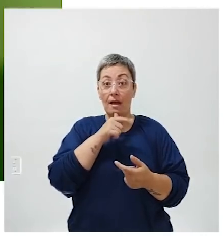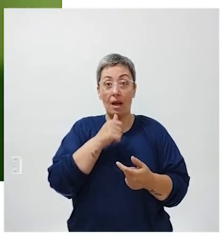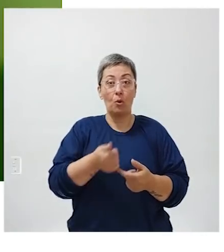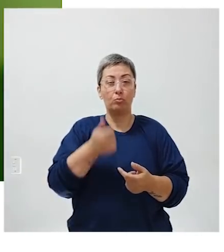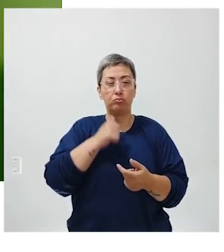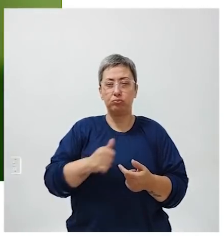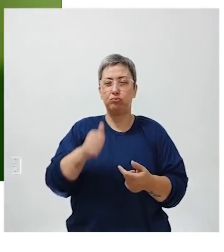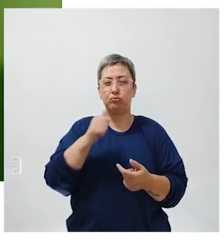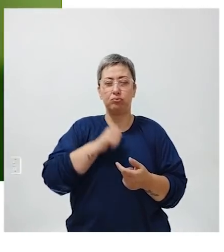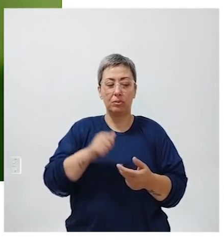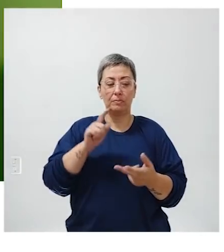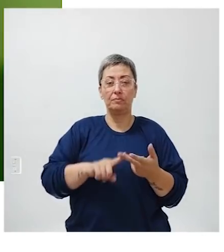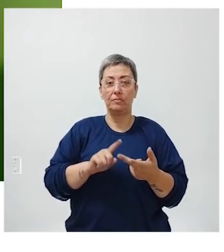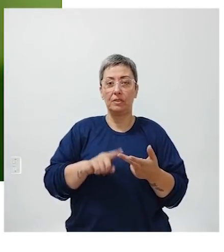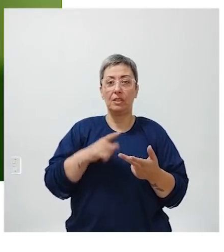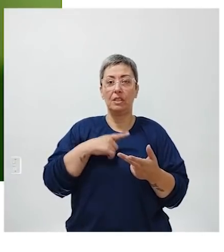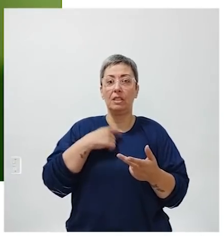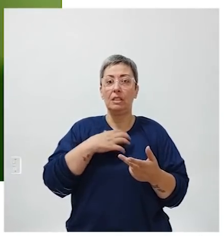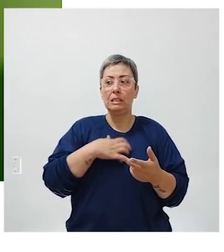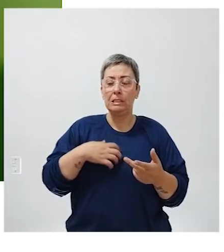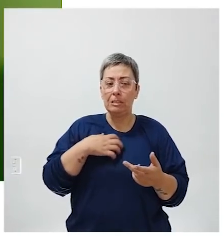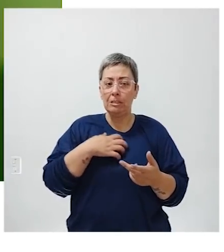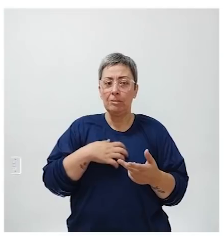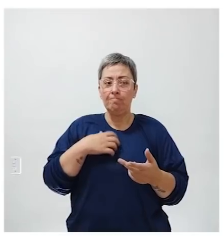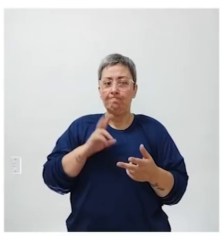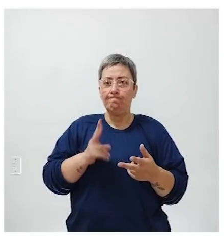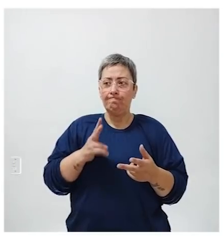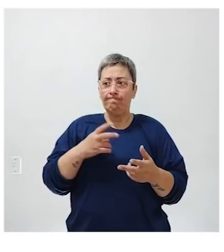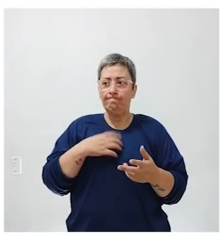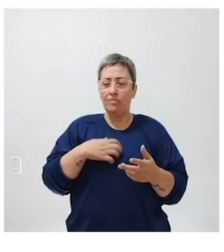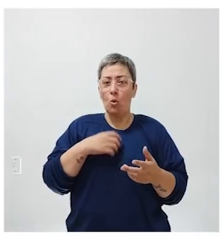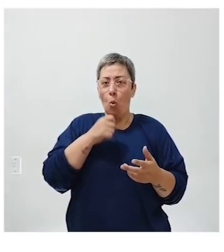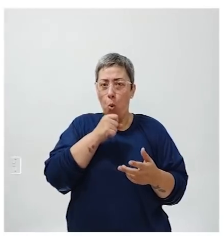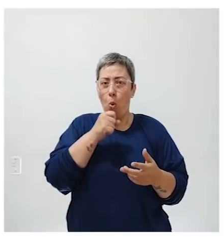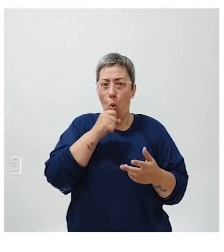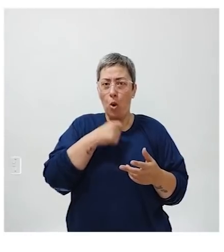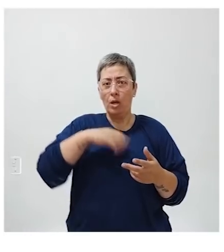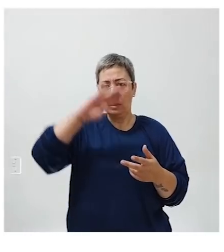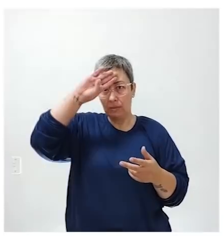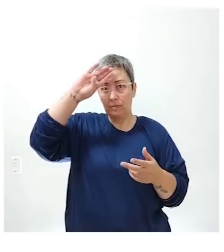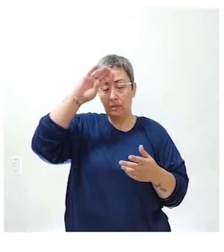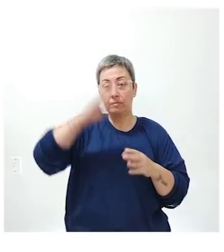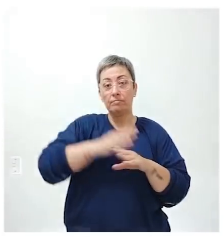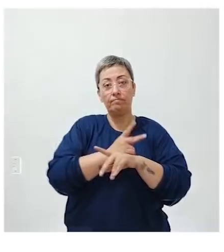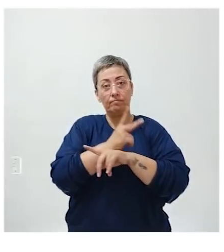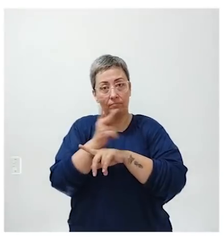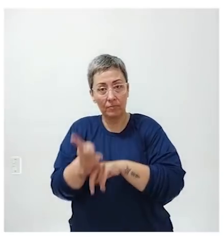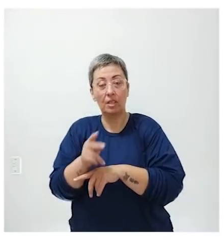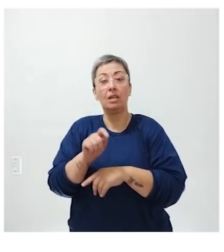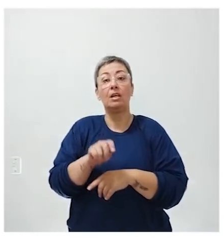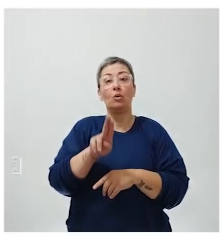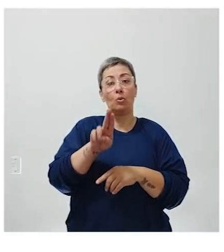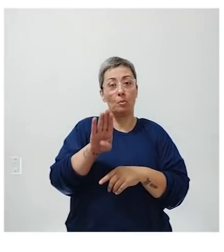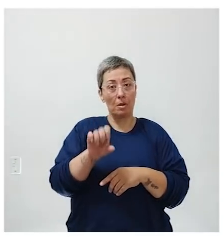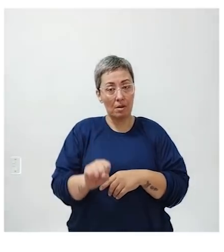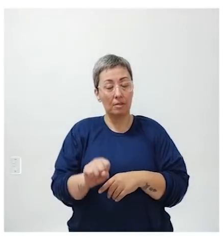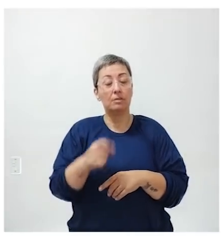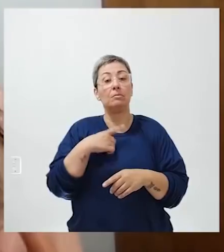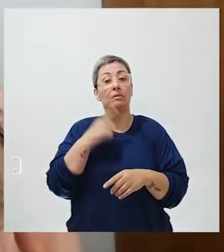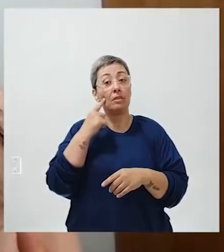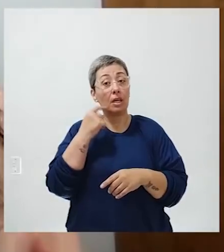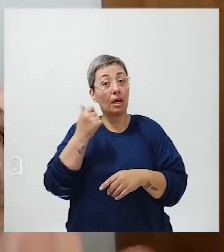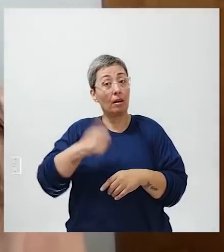bastante líquido. E terceiro, se os sintomas persistirem, como a tosse e a febre, procurar uma unidade básica de saúde